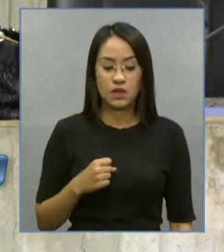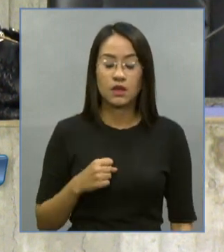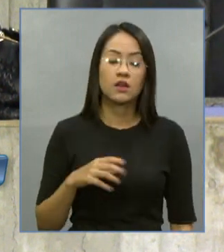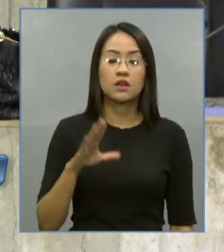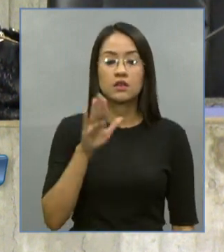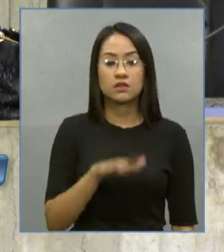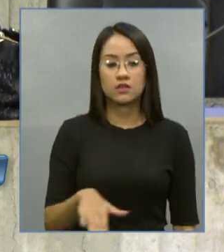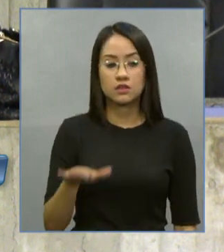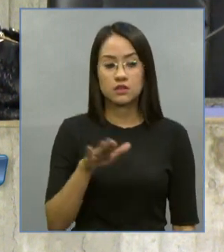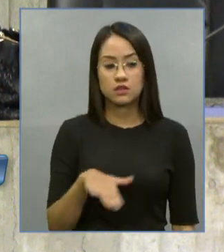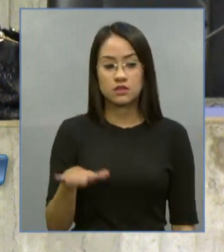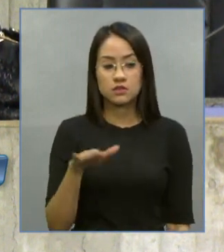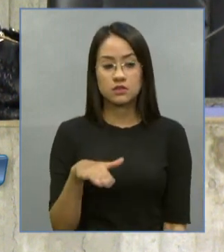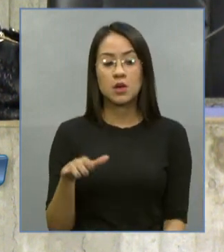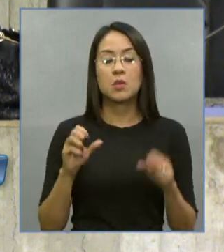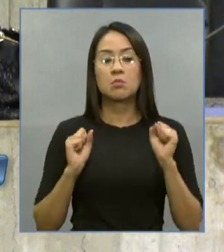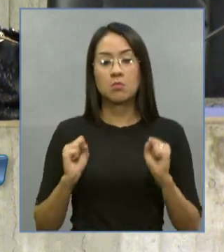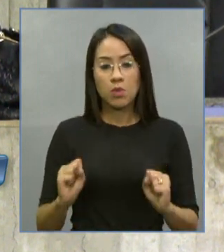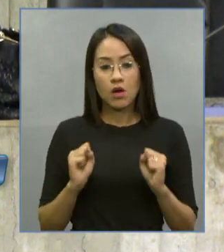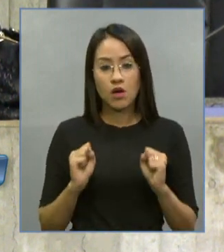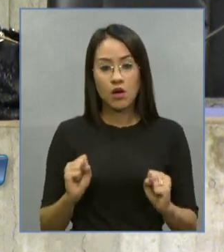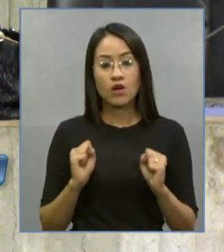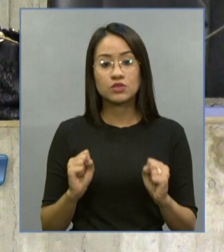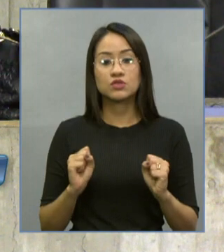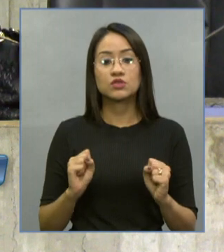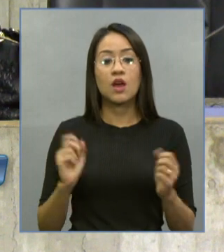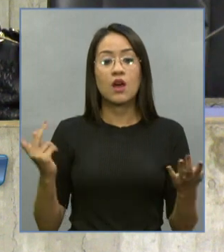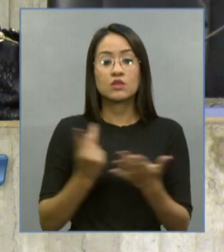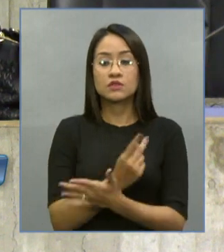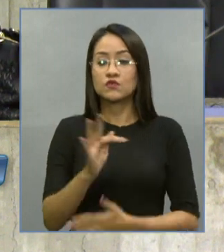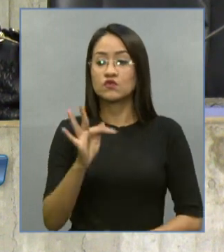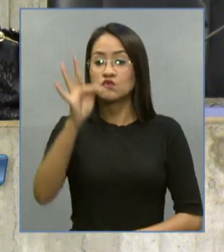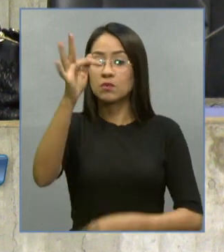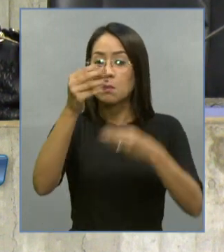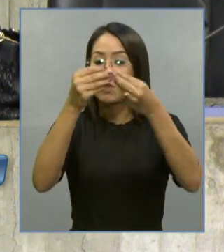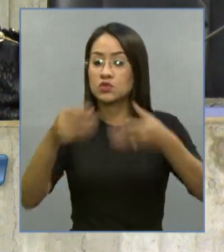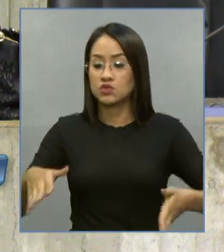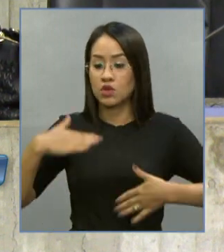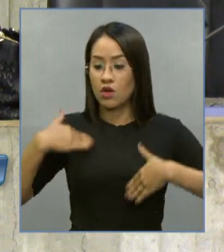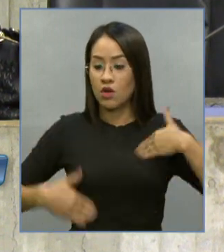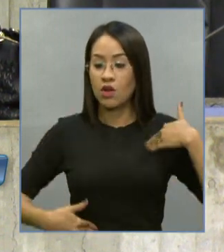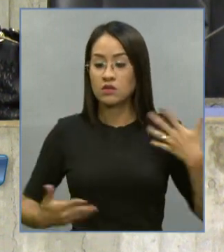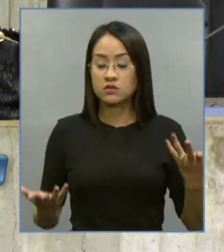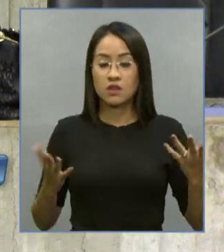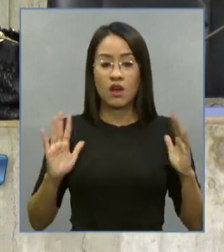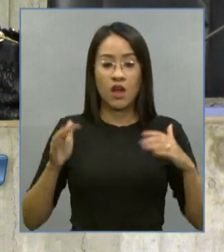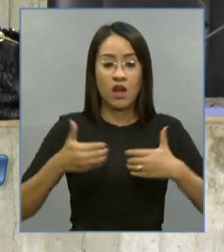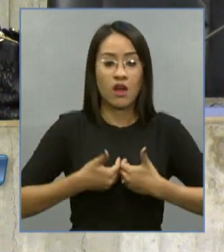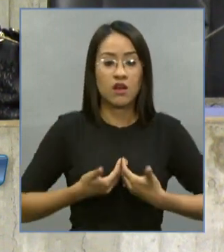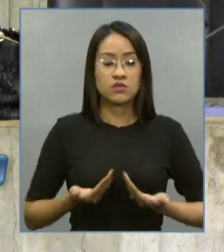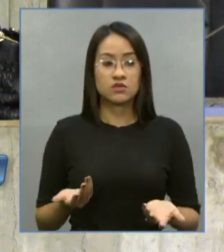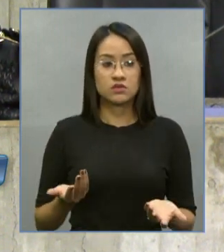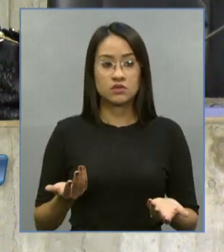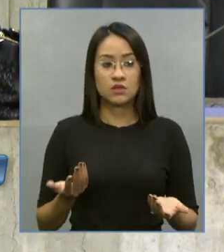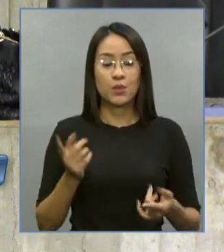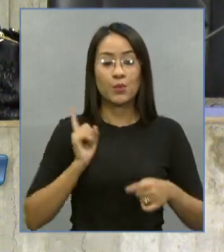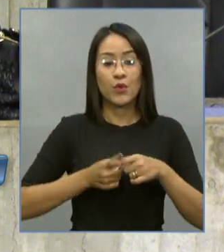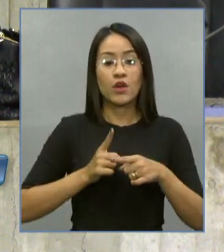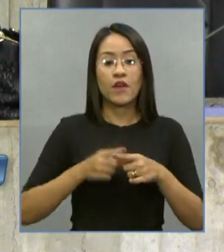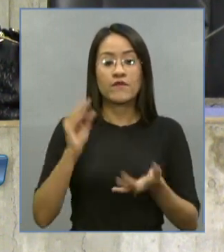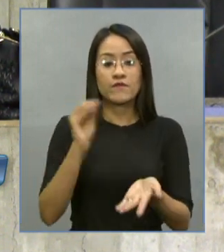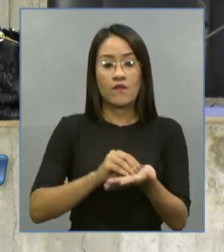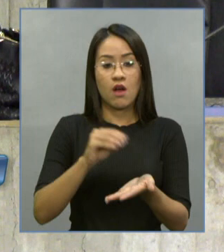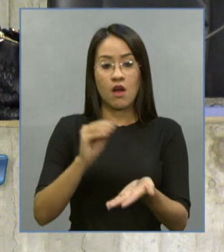criança vai poder chegar até lá, fica reduzida, fica retardada por conta da desnutrição,